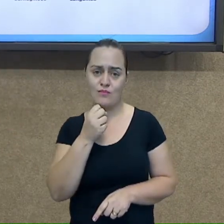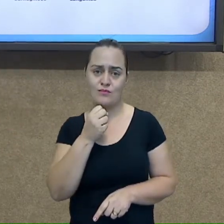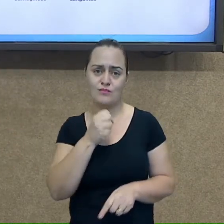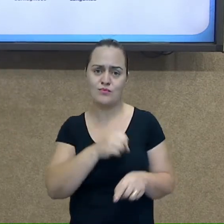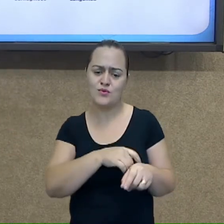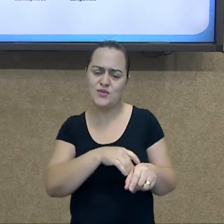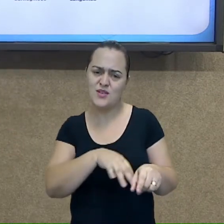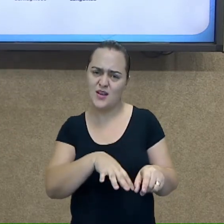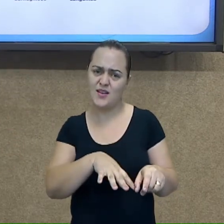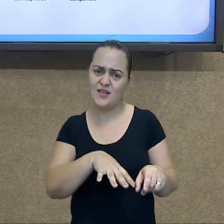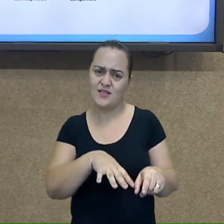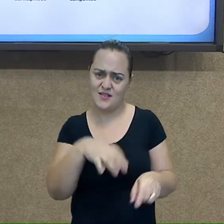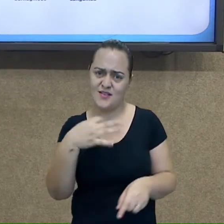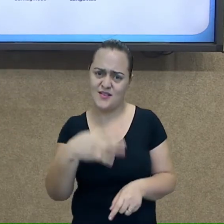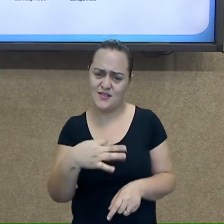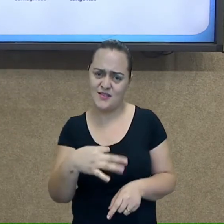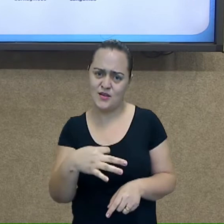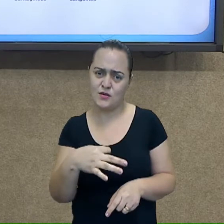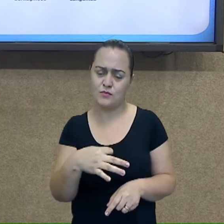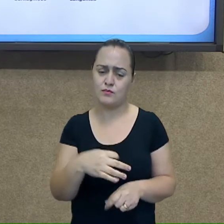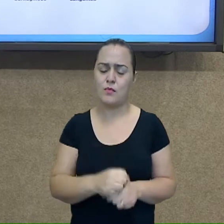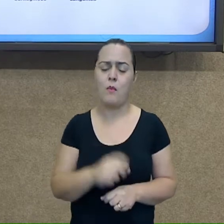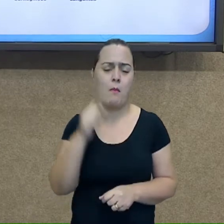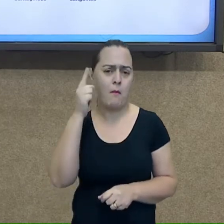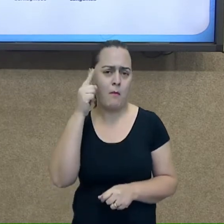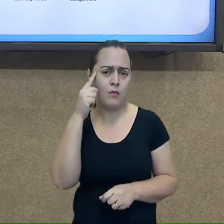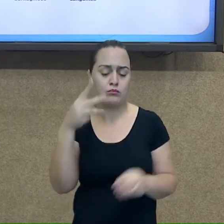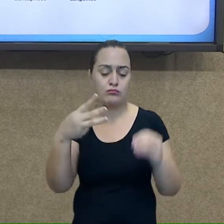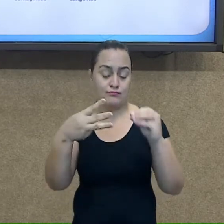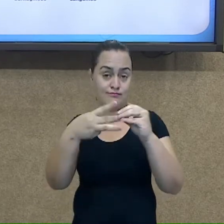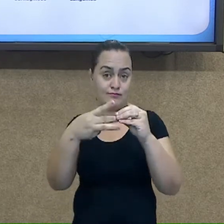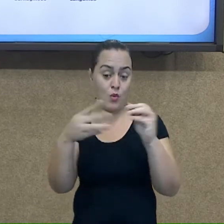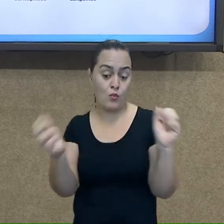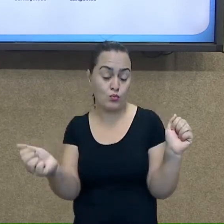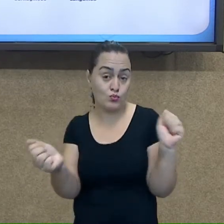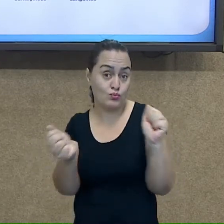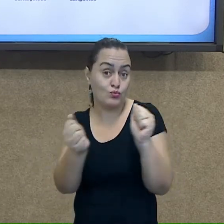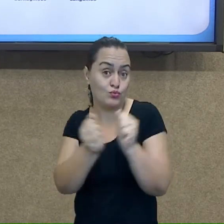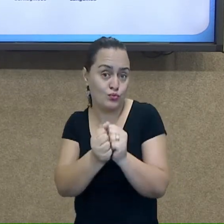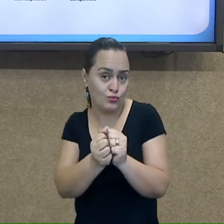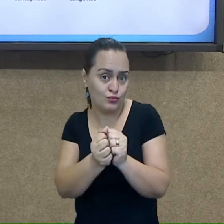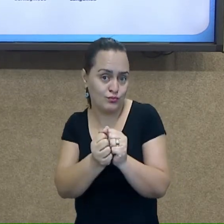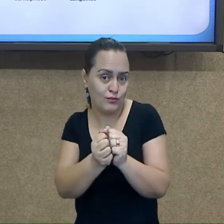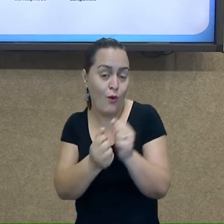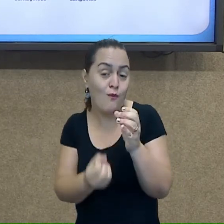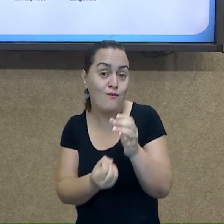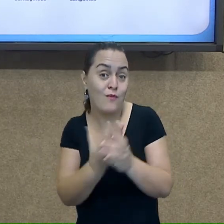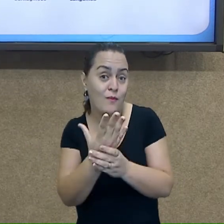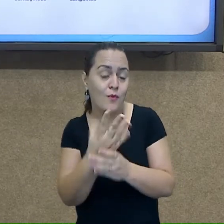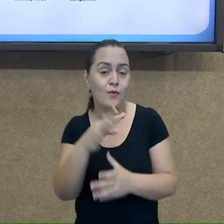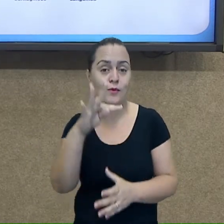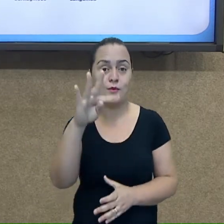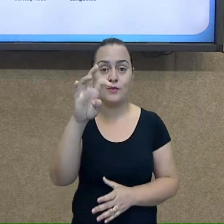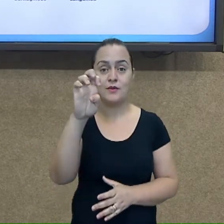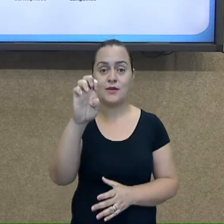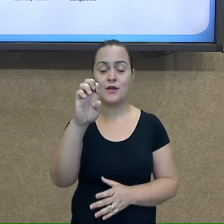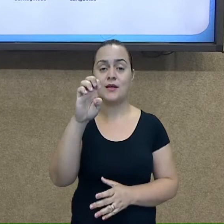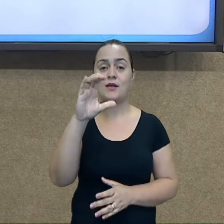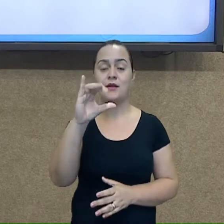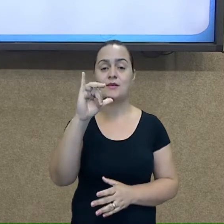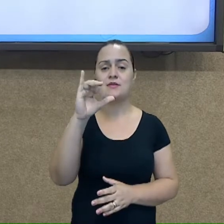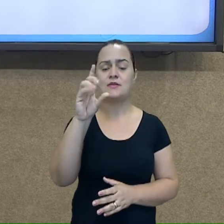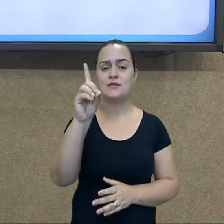As células se juntaram, formaram grupos. Temos tecidos, mas não para por aí.